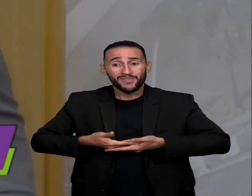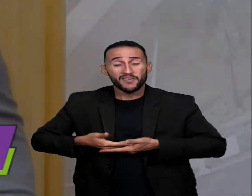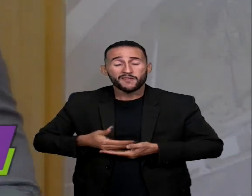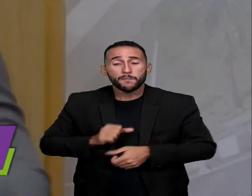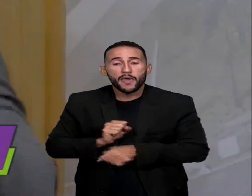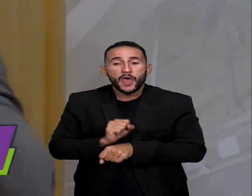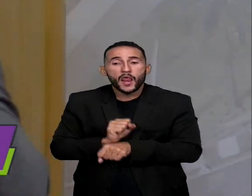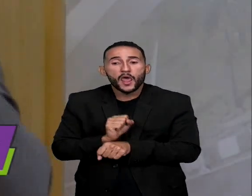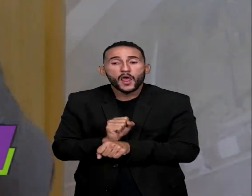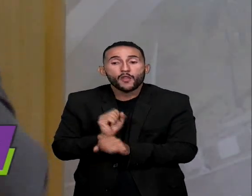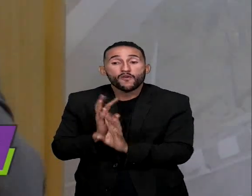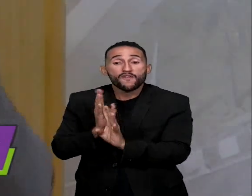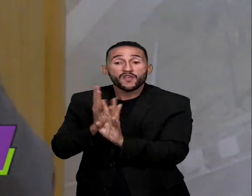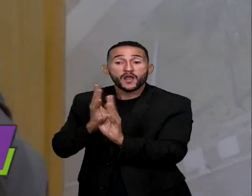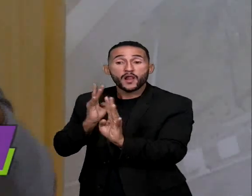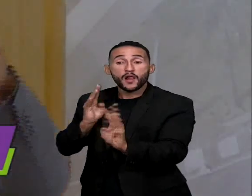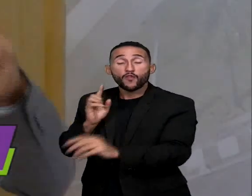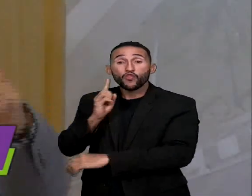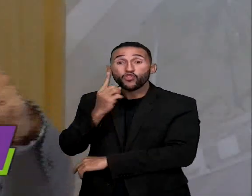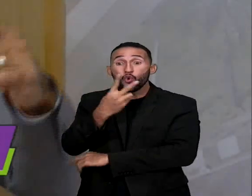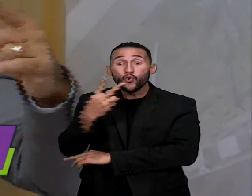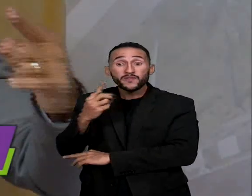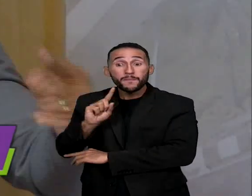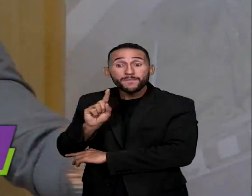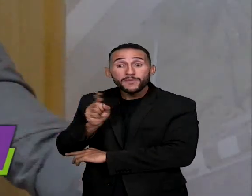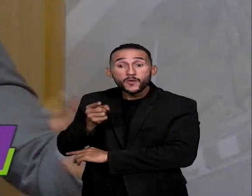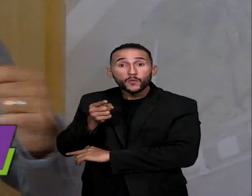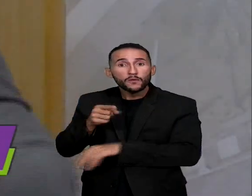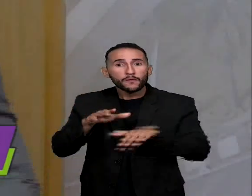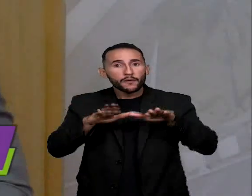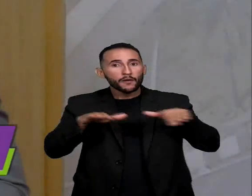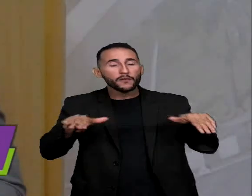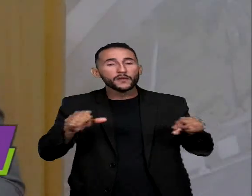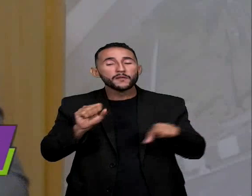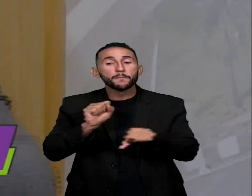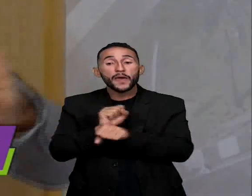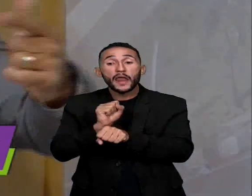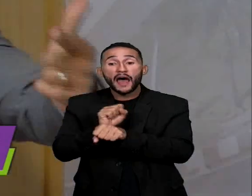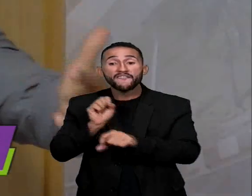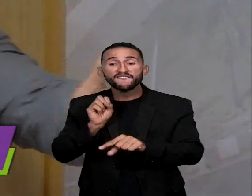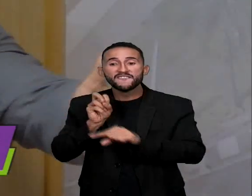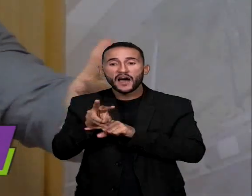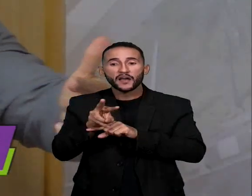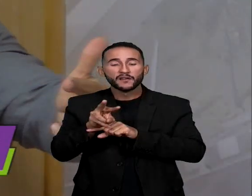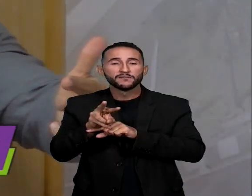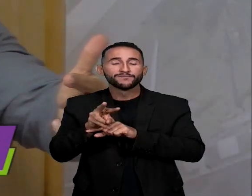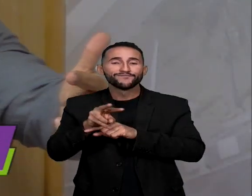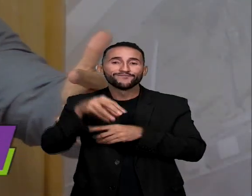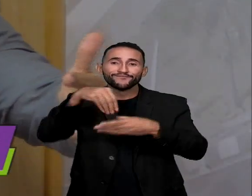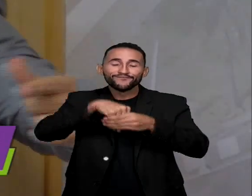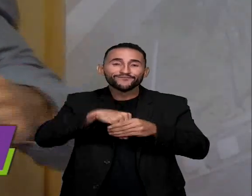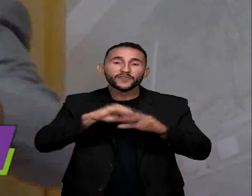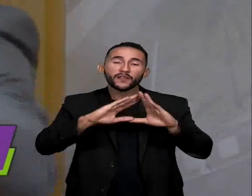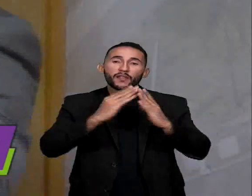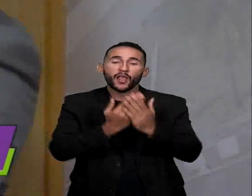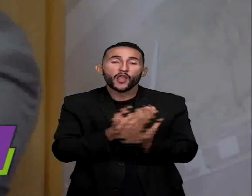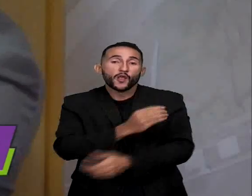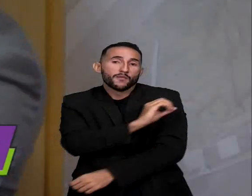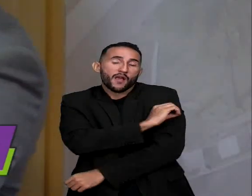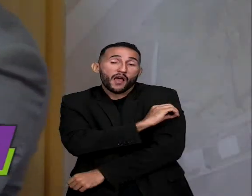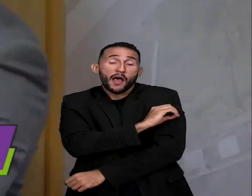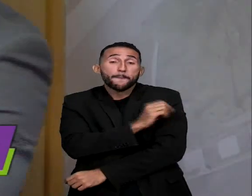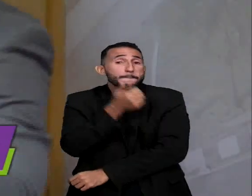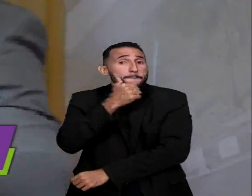gestão 12.000 crianças aguardavam vaga de creche e a mãe não pode trabalhar ou às vezes a mãe vai